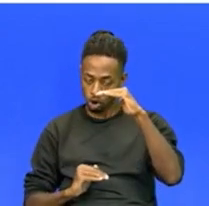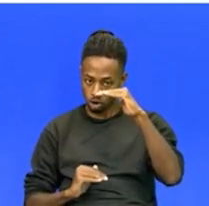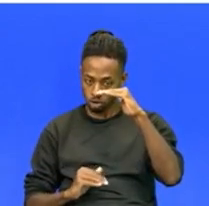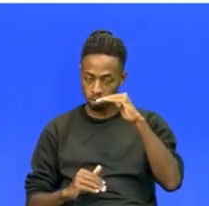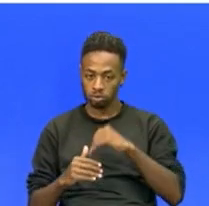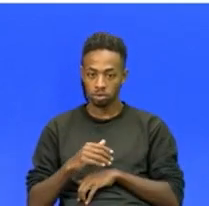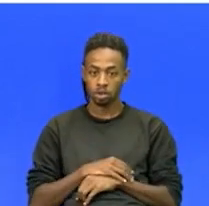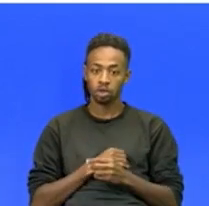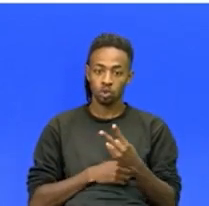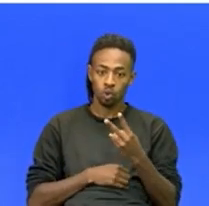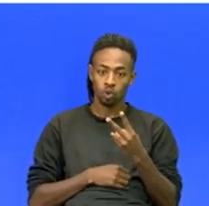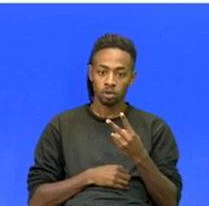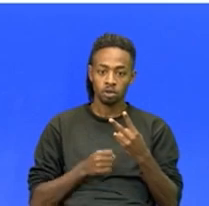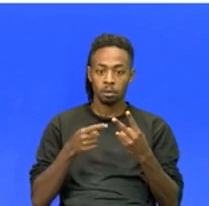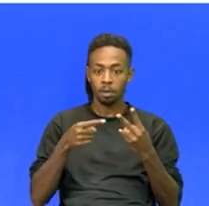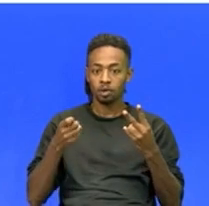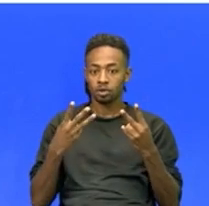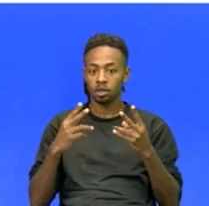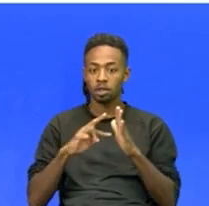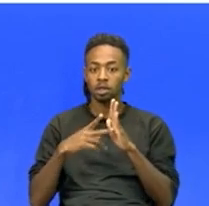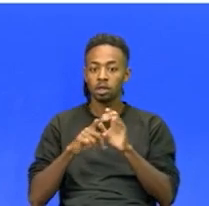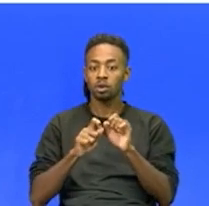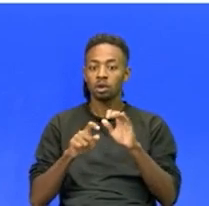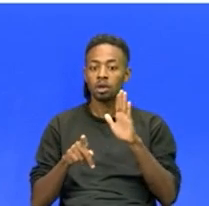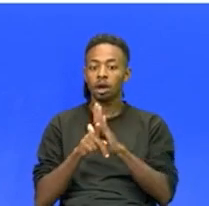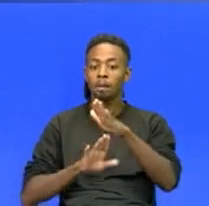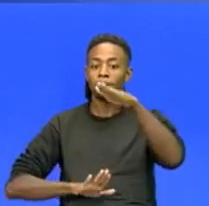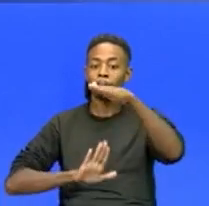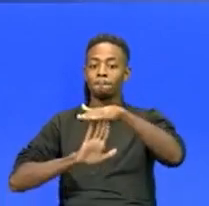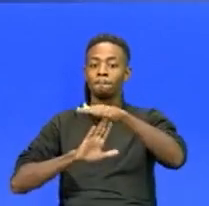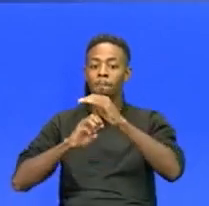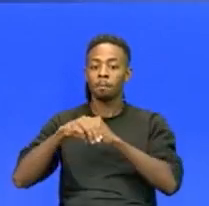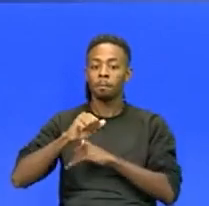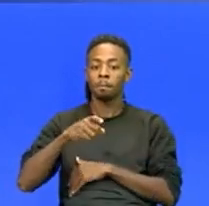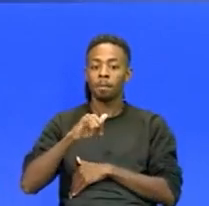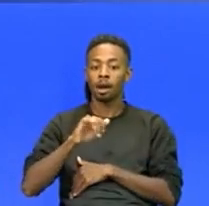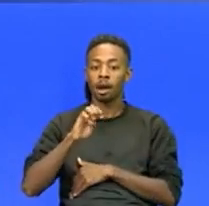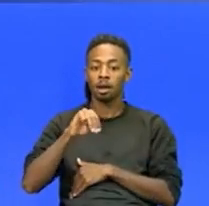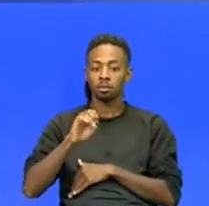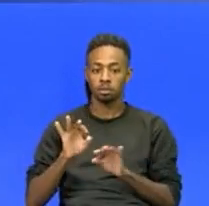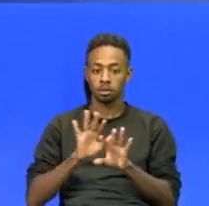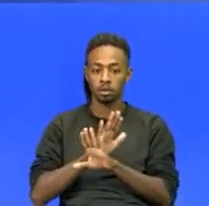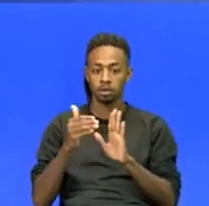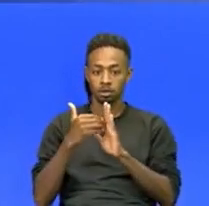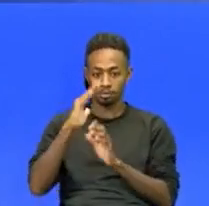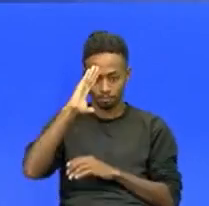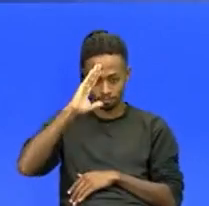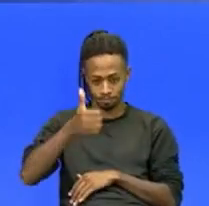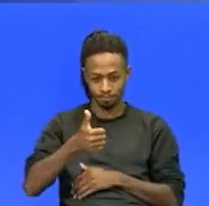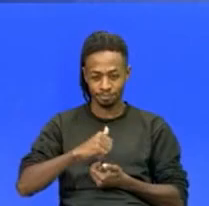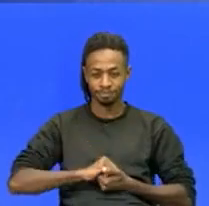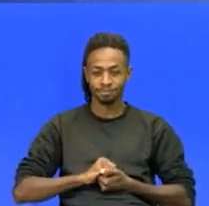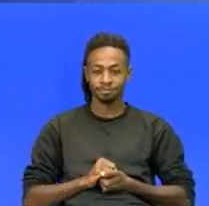2 e o menos 3 é considerado os pontos de máximo. Até a próxima.